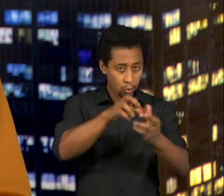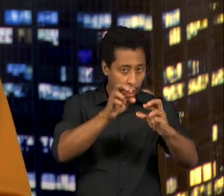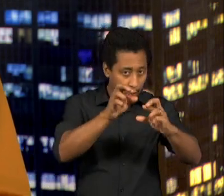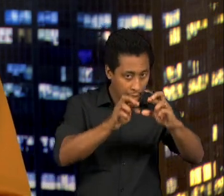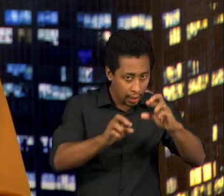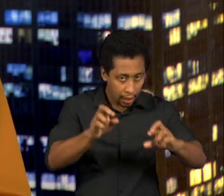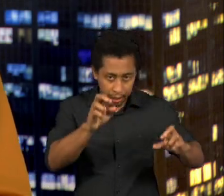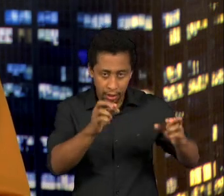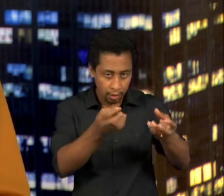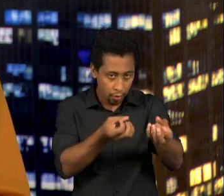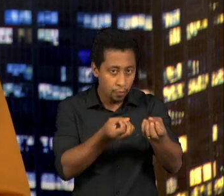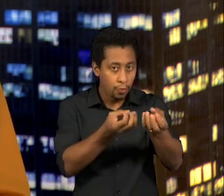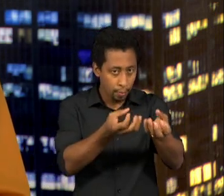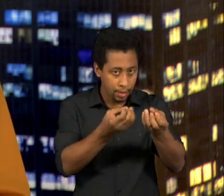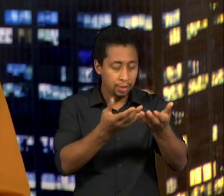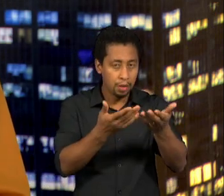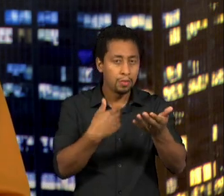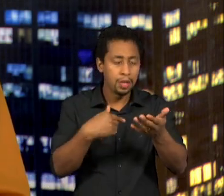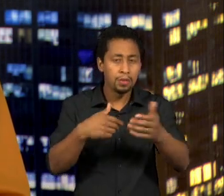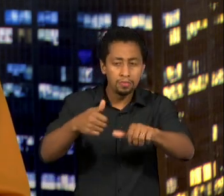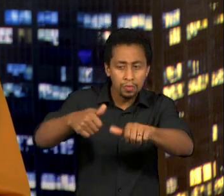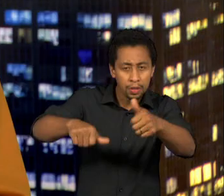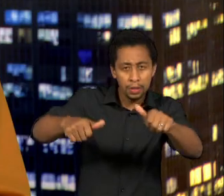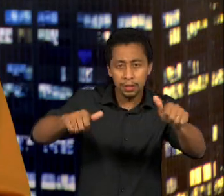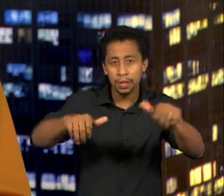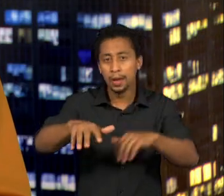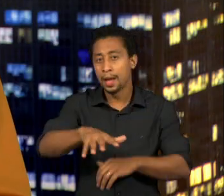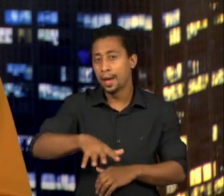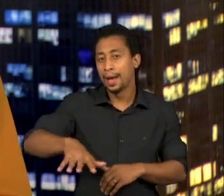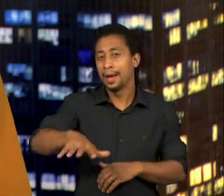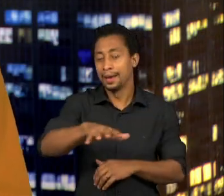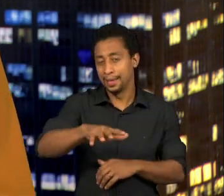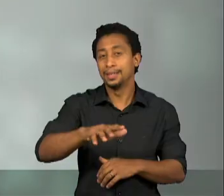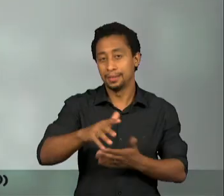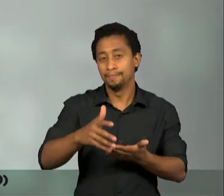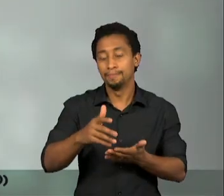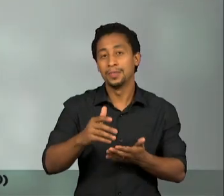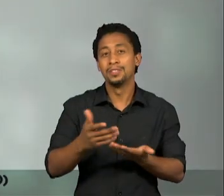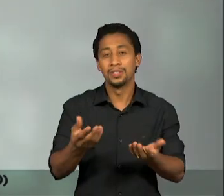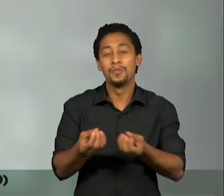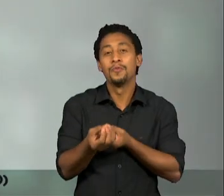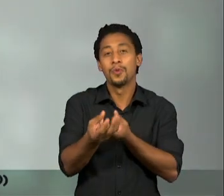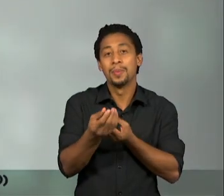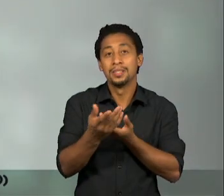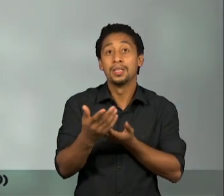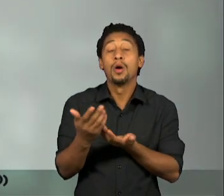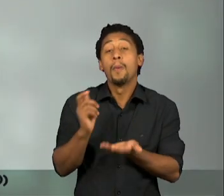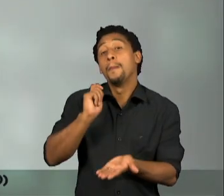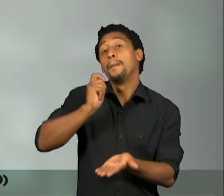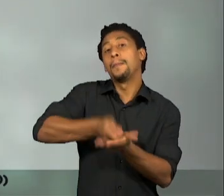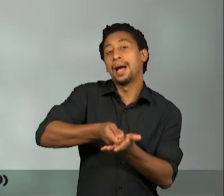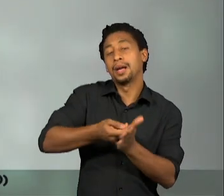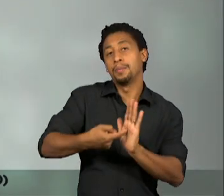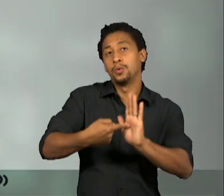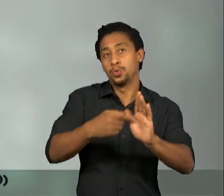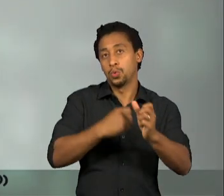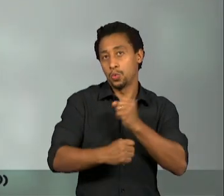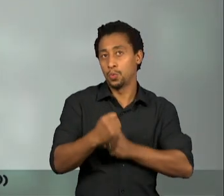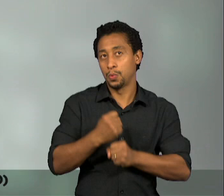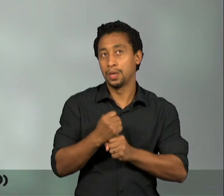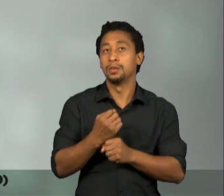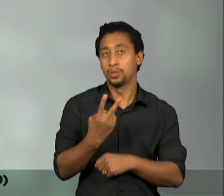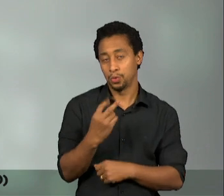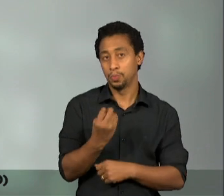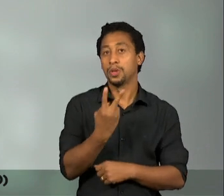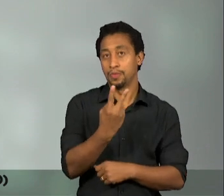analisou justamente a circulação paga de veículos de comunicação no ano passado. De acordo com o IVC, em 2021, os